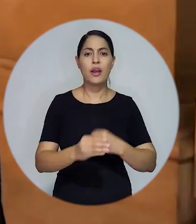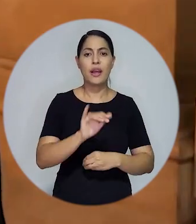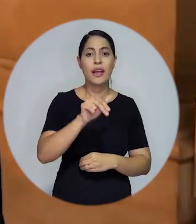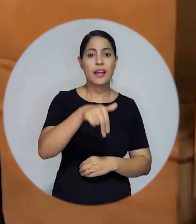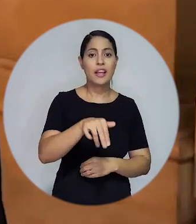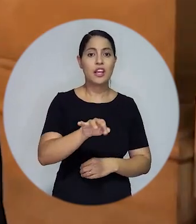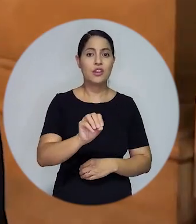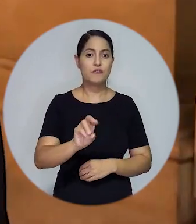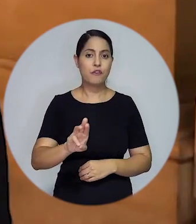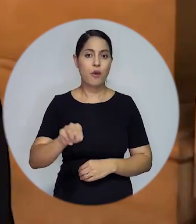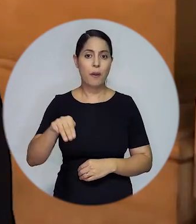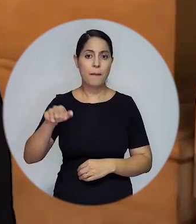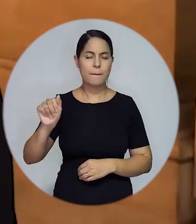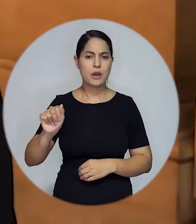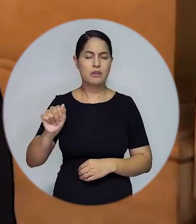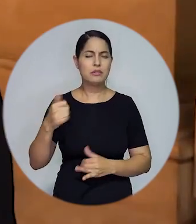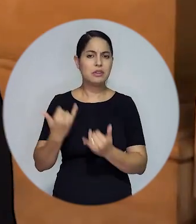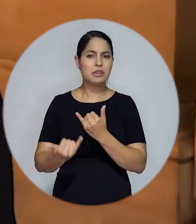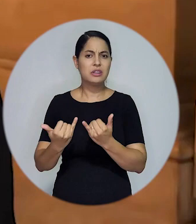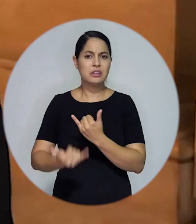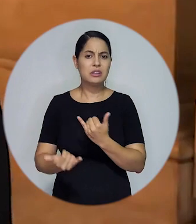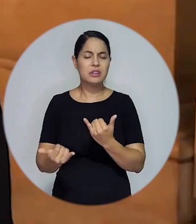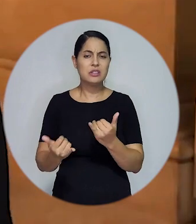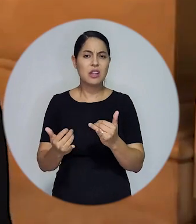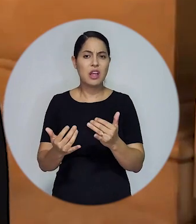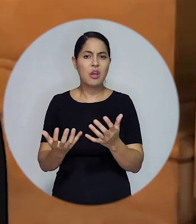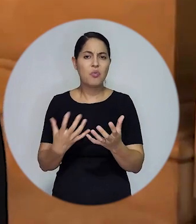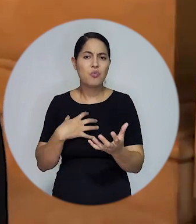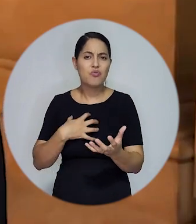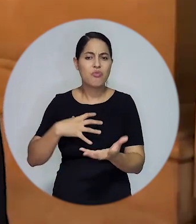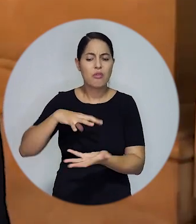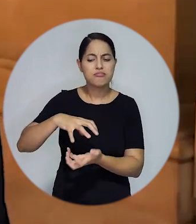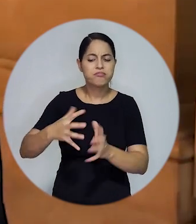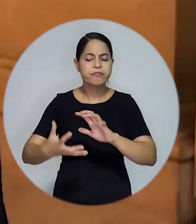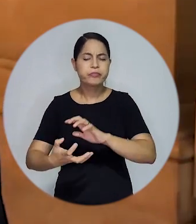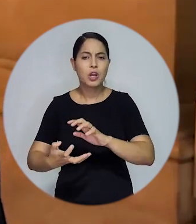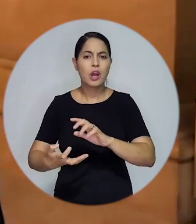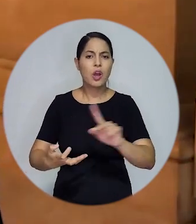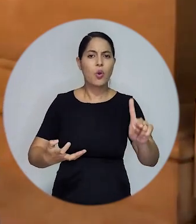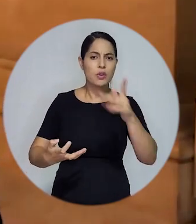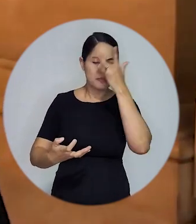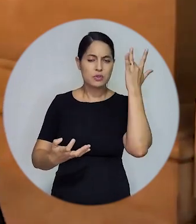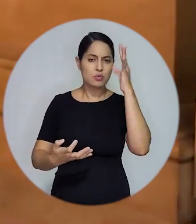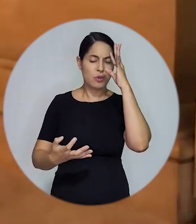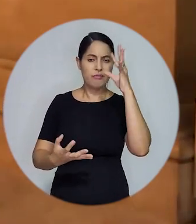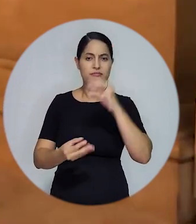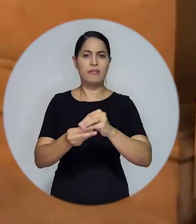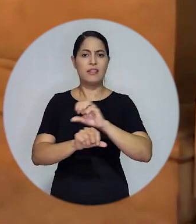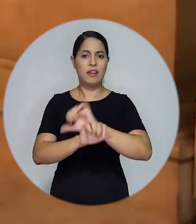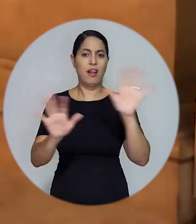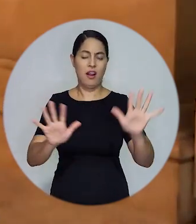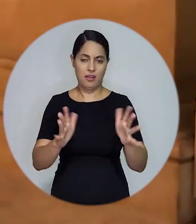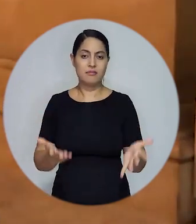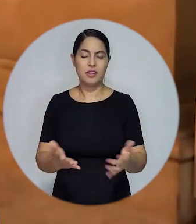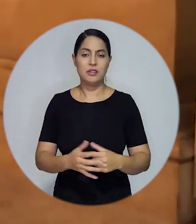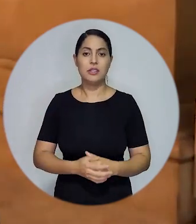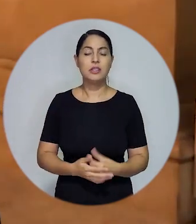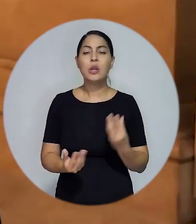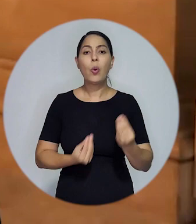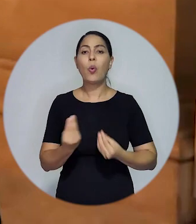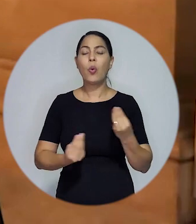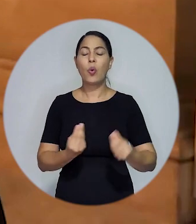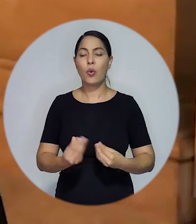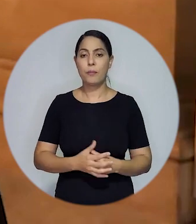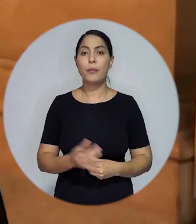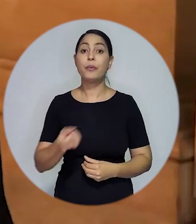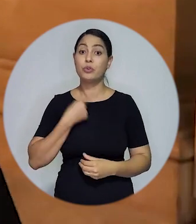Informação é dar forma, informa, né? Colocar uma forma que o outro entenda. Então, eu queria aproveitar esse momento para dizer,